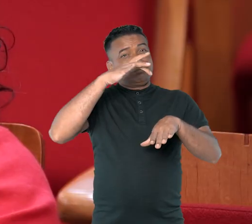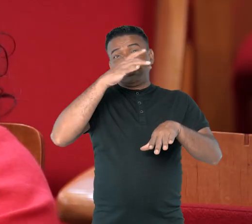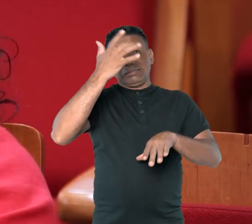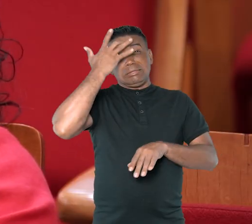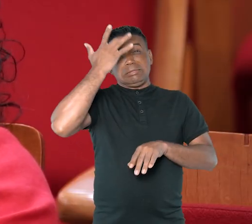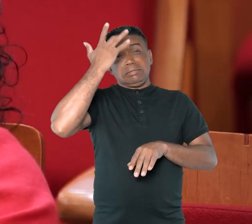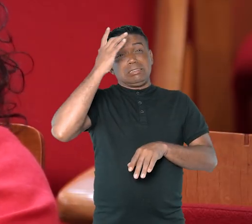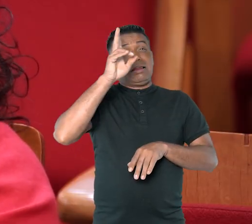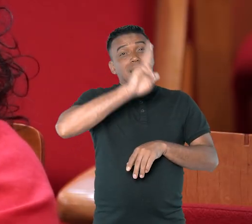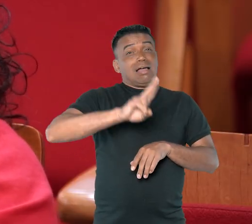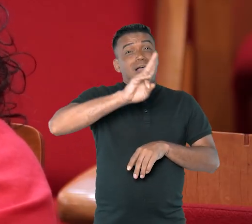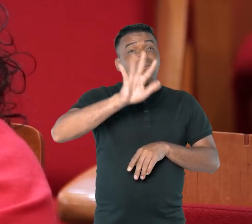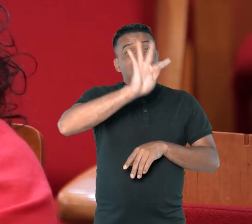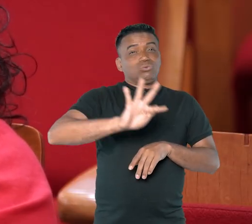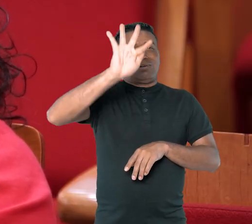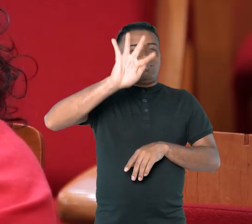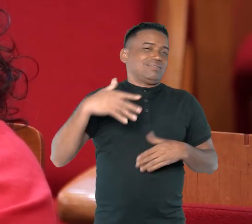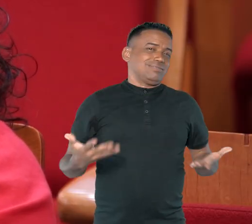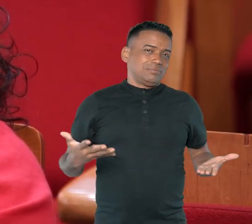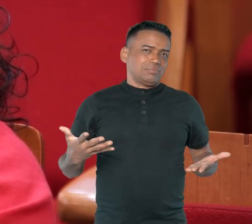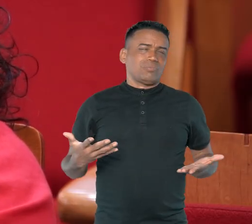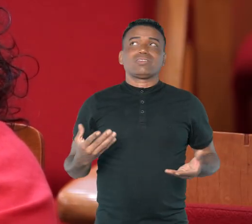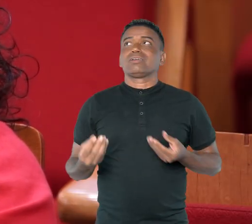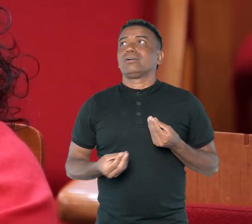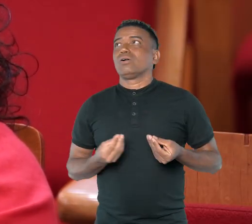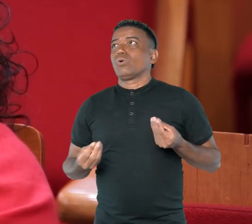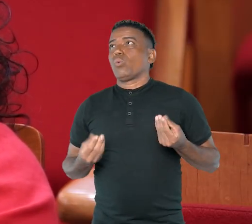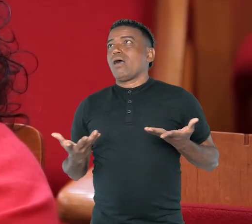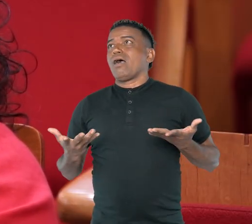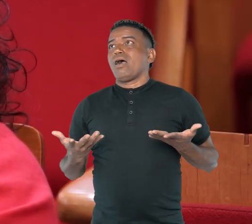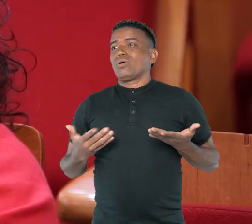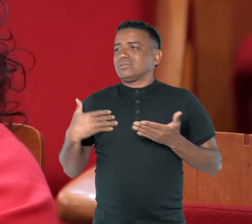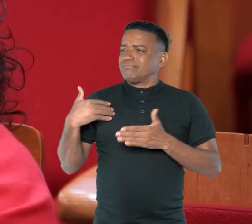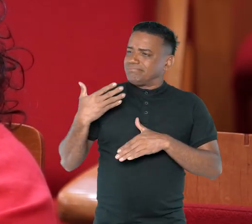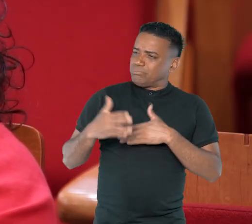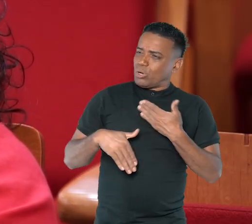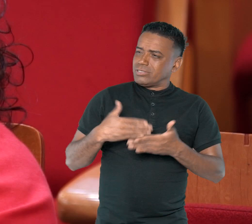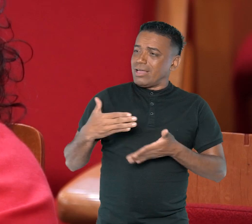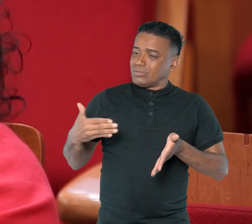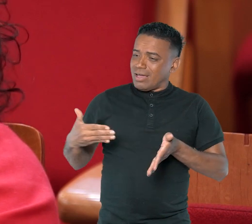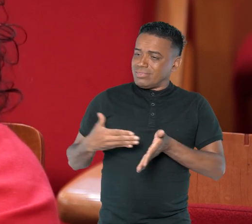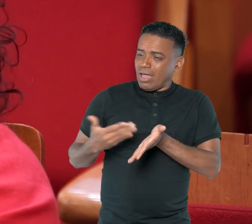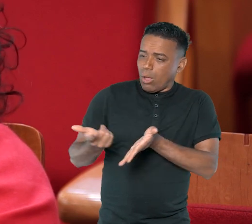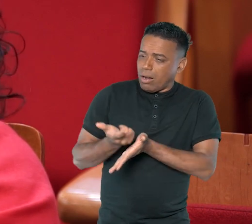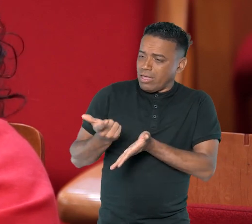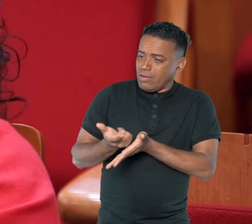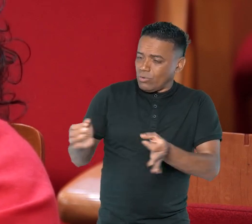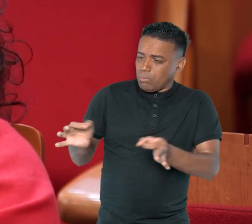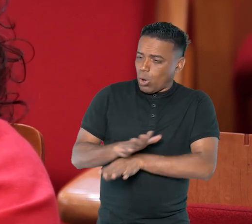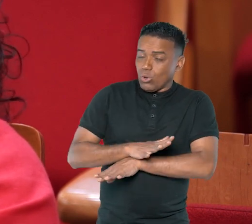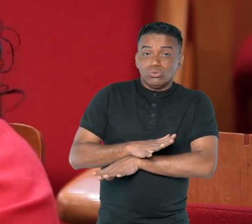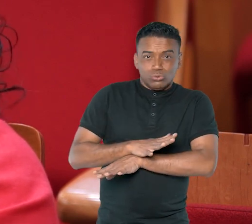numa universidade, e o quão esse processo, até o livro ficar pronto,